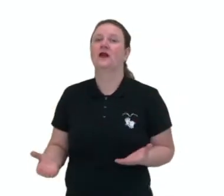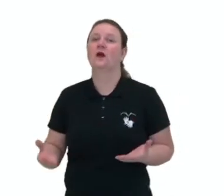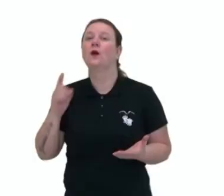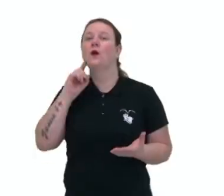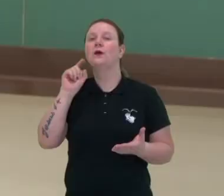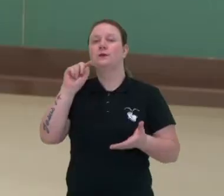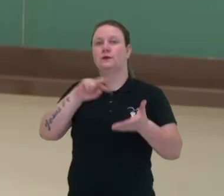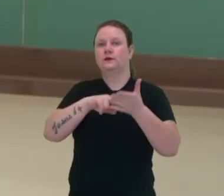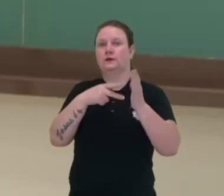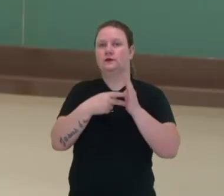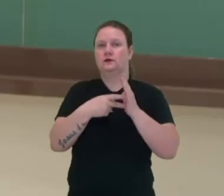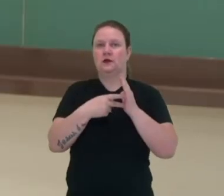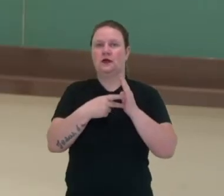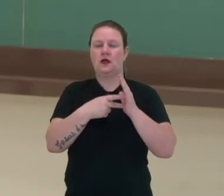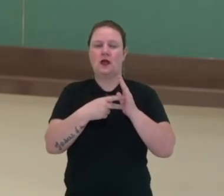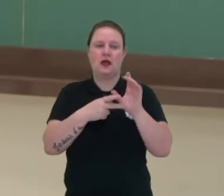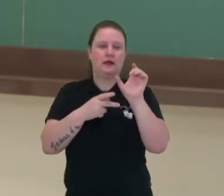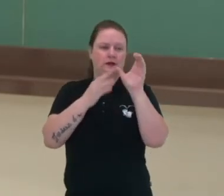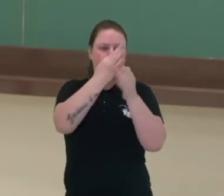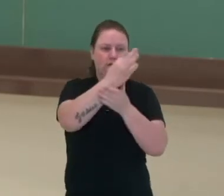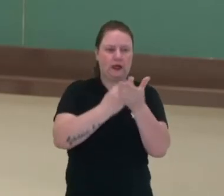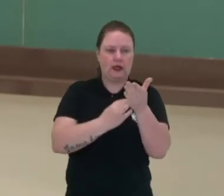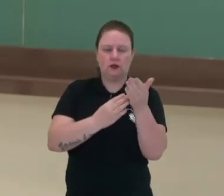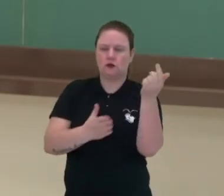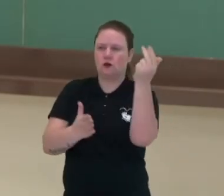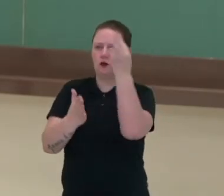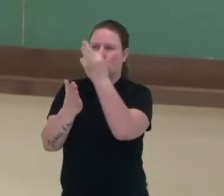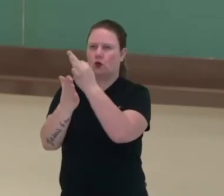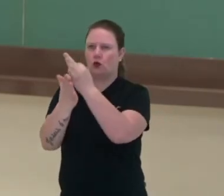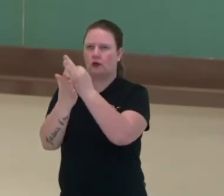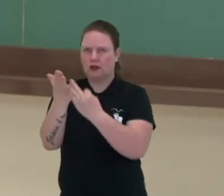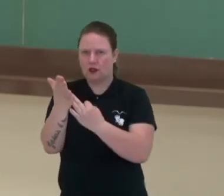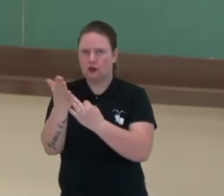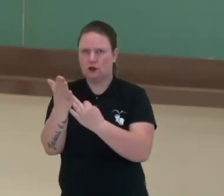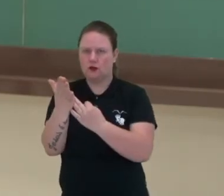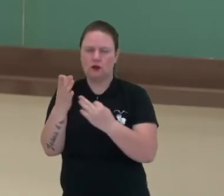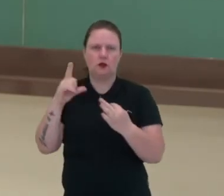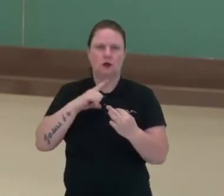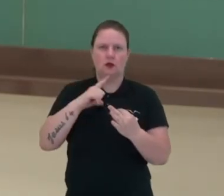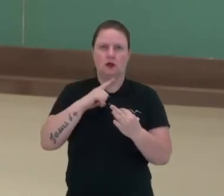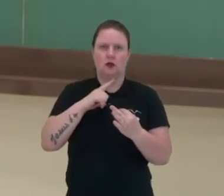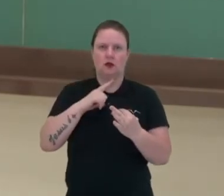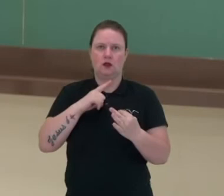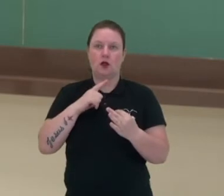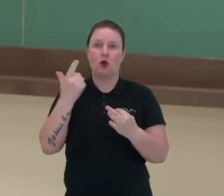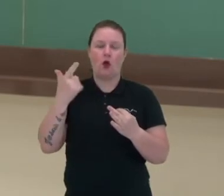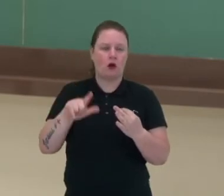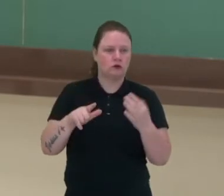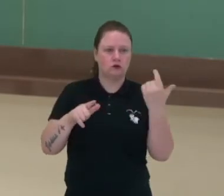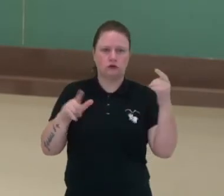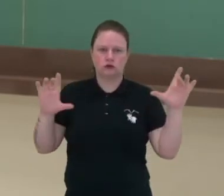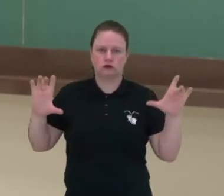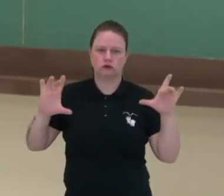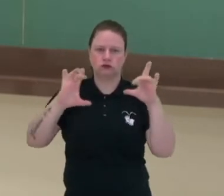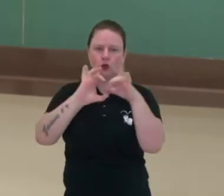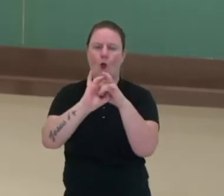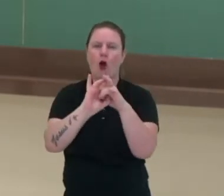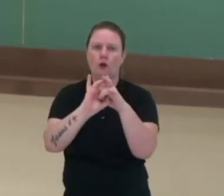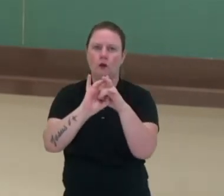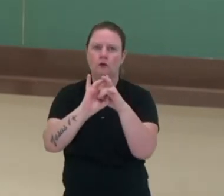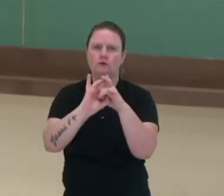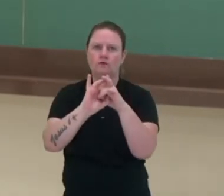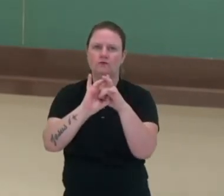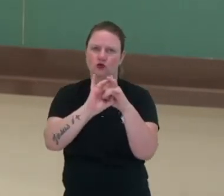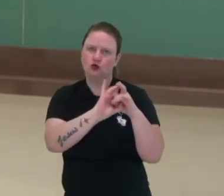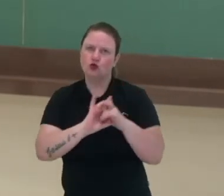a questão da intertextualidade é a seguinte: quando nós temos um texto que cita um outro texto, ou um texto que faz